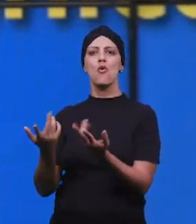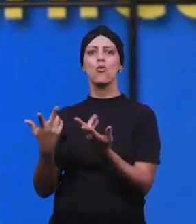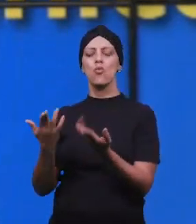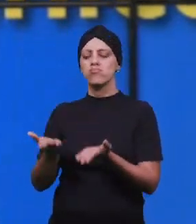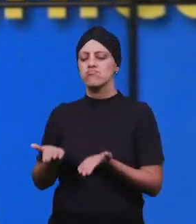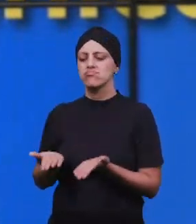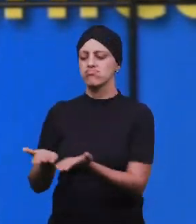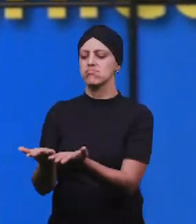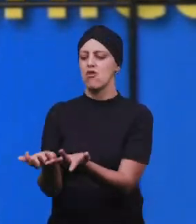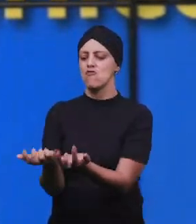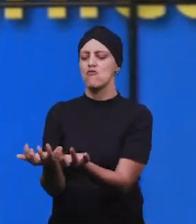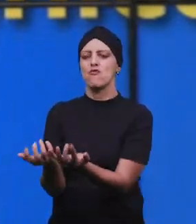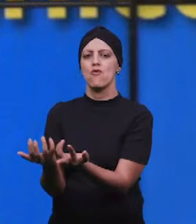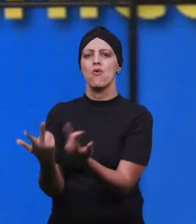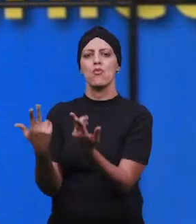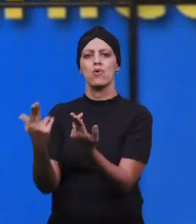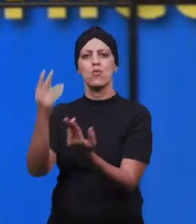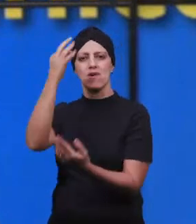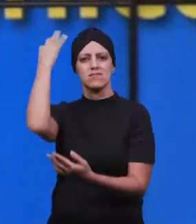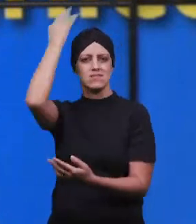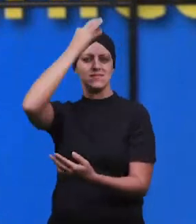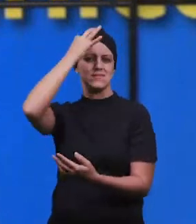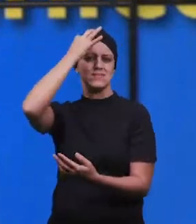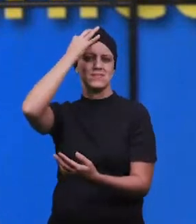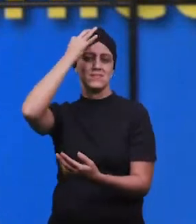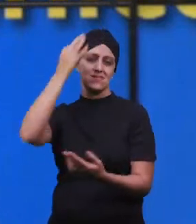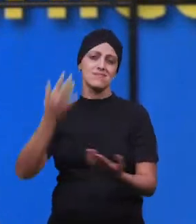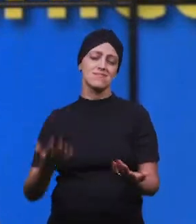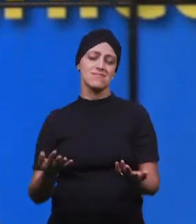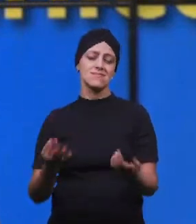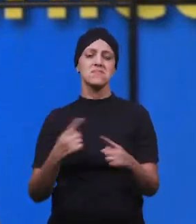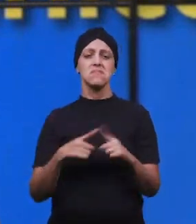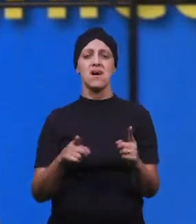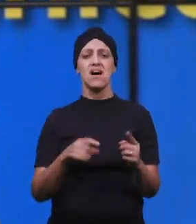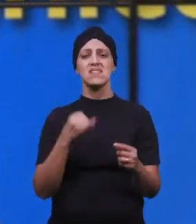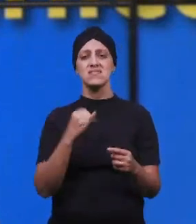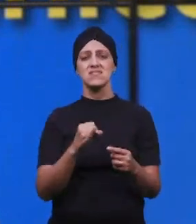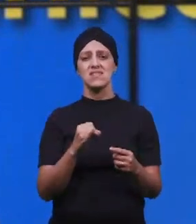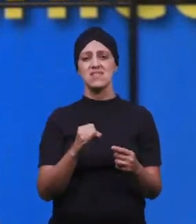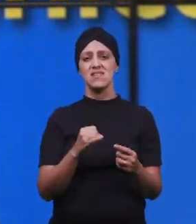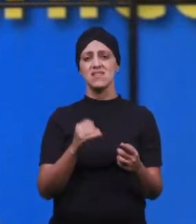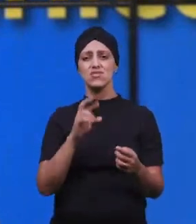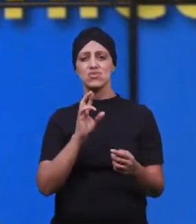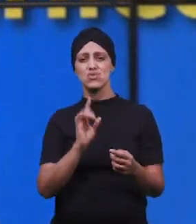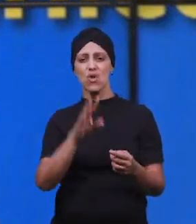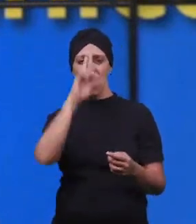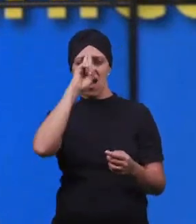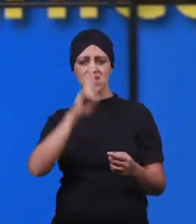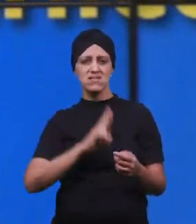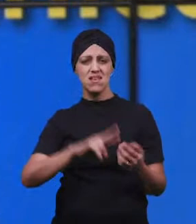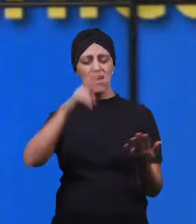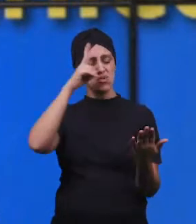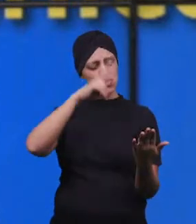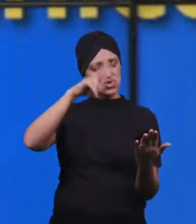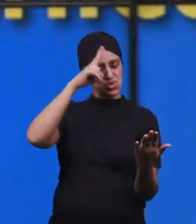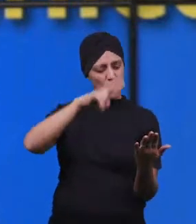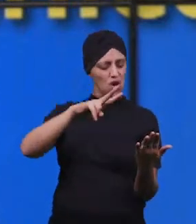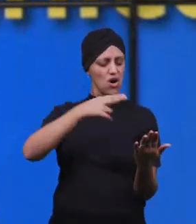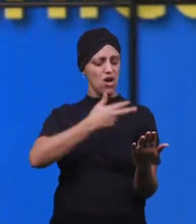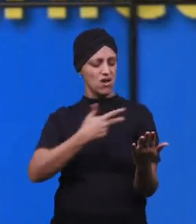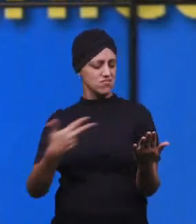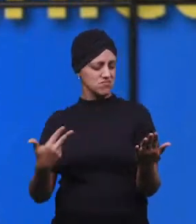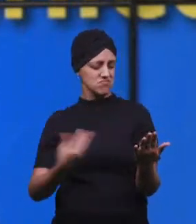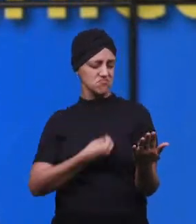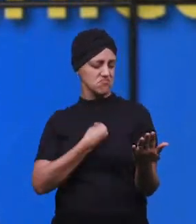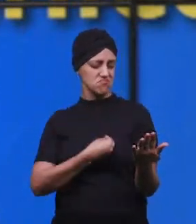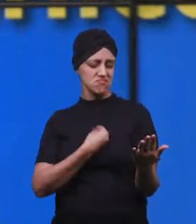no fogo. Aí isso é a palavra na revelação. Mas carne crua é aquilo que é história, né? Aquilo que é razão, aquilo que é da